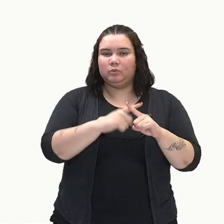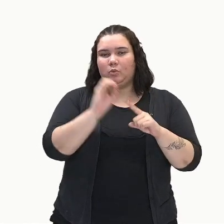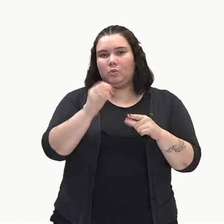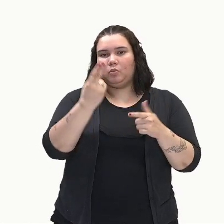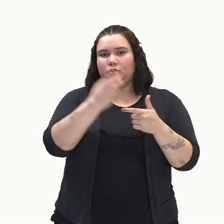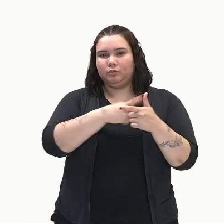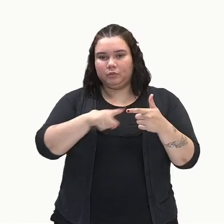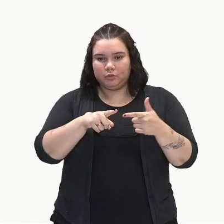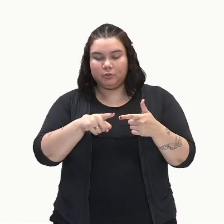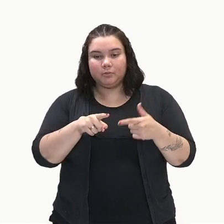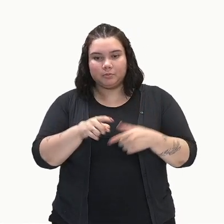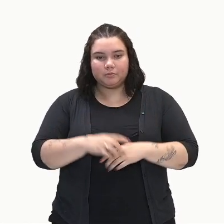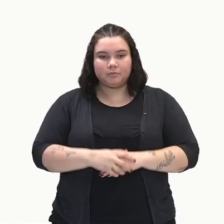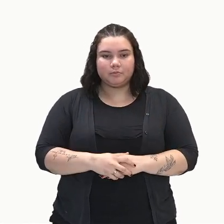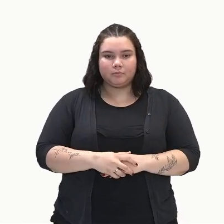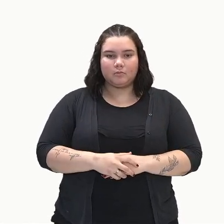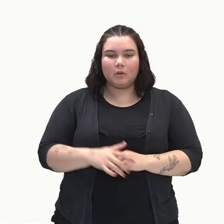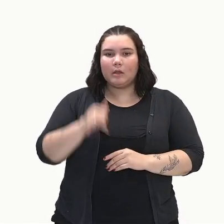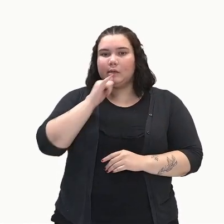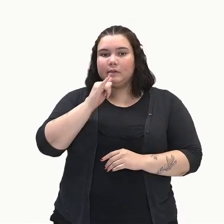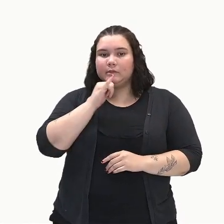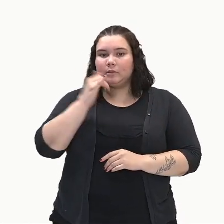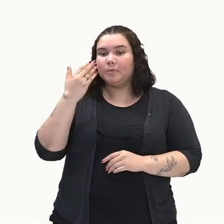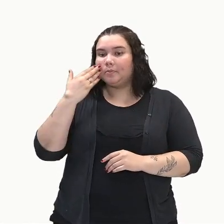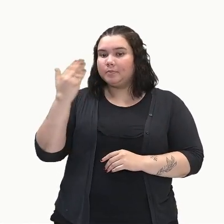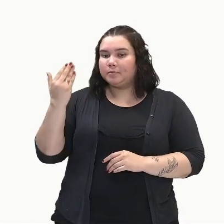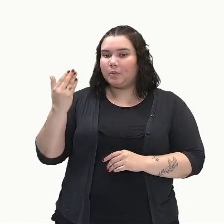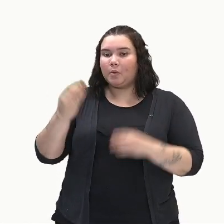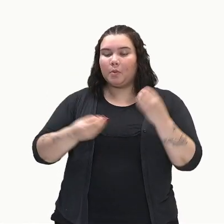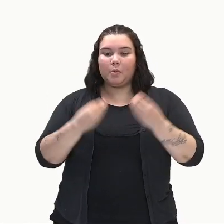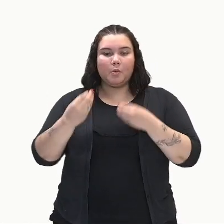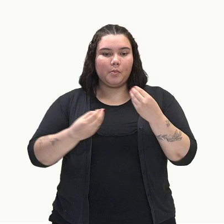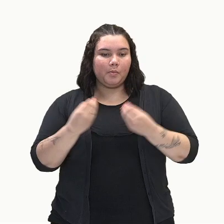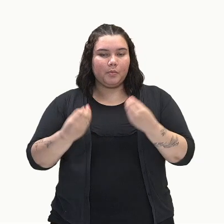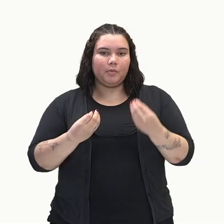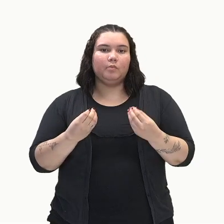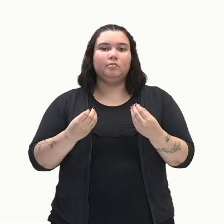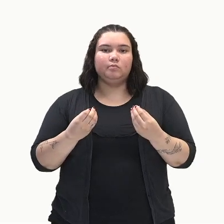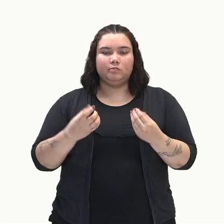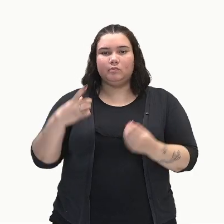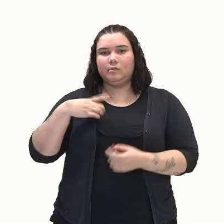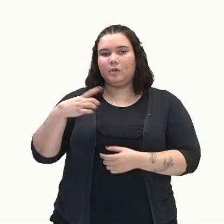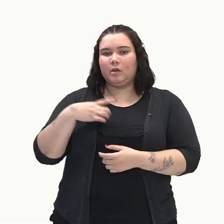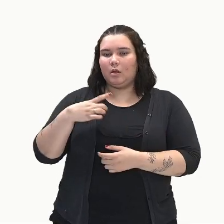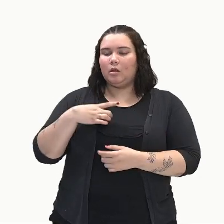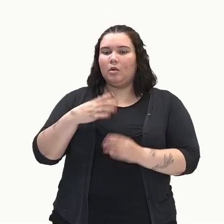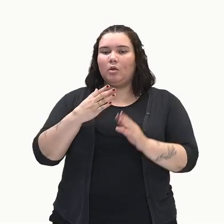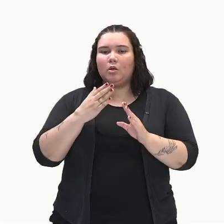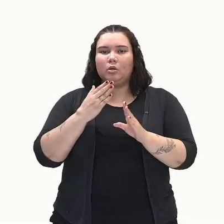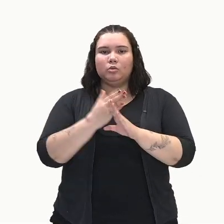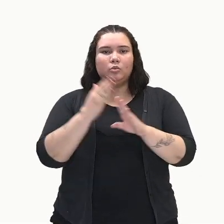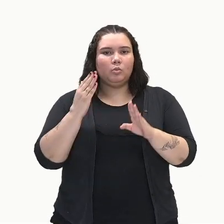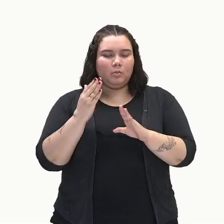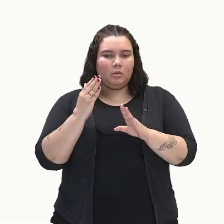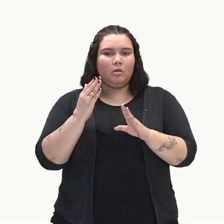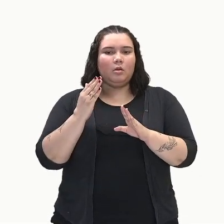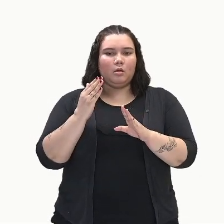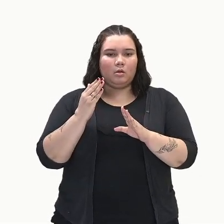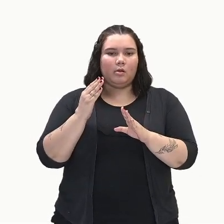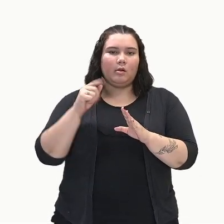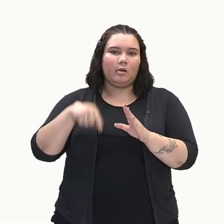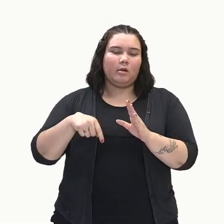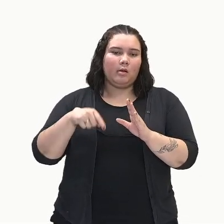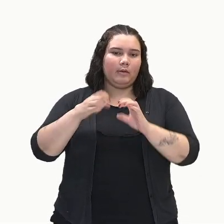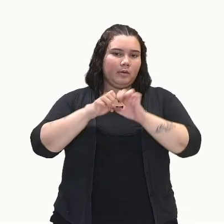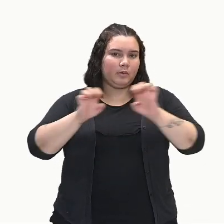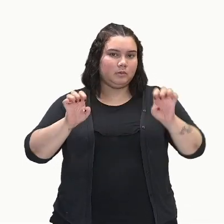Dá uma olhada nesse primeiro exemplo aqui, para ver como é que a gente vai trabalhar com essa